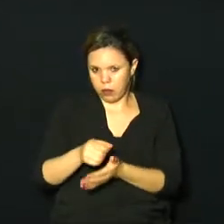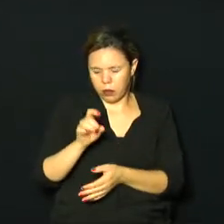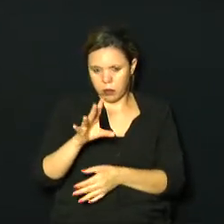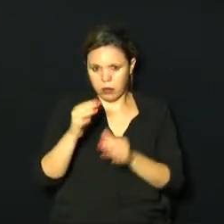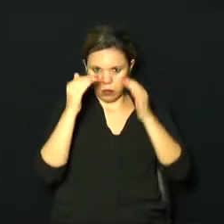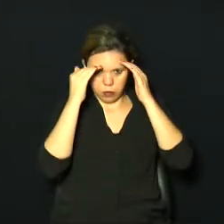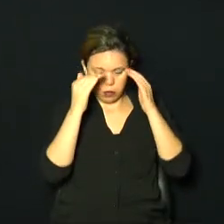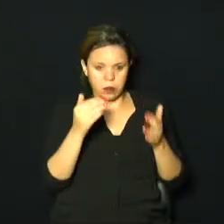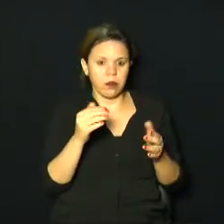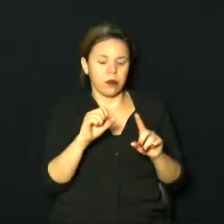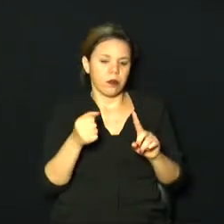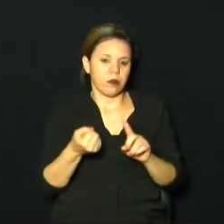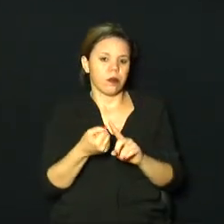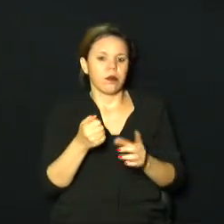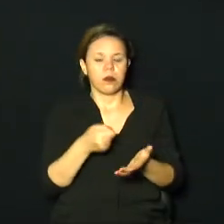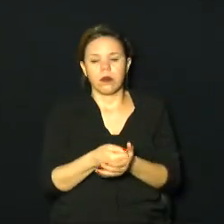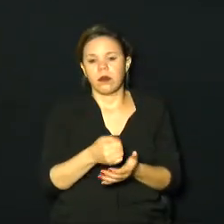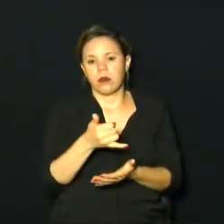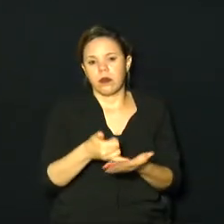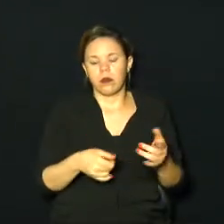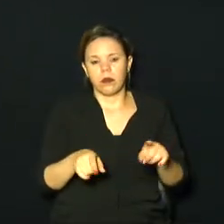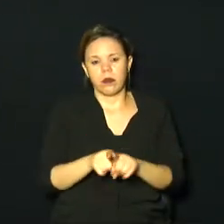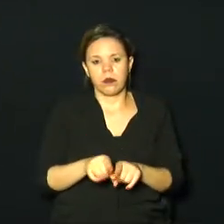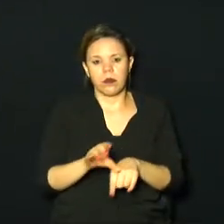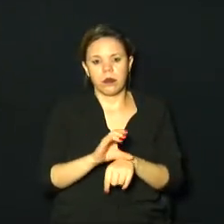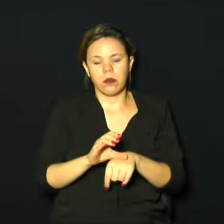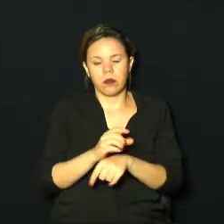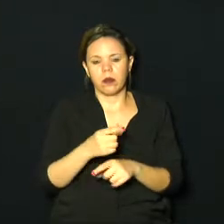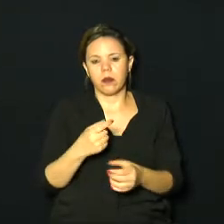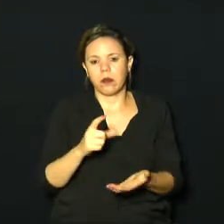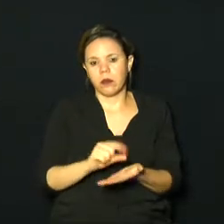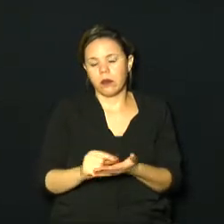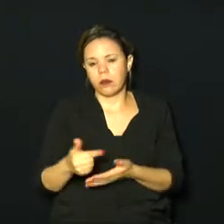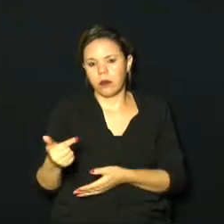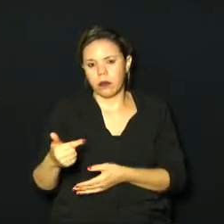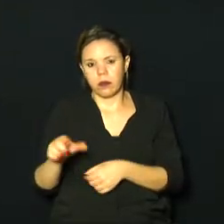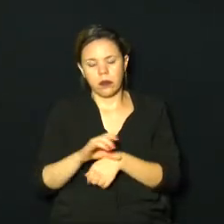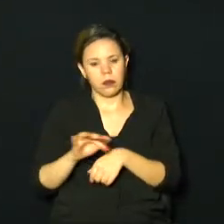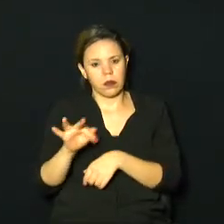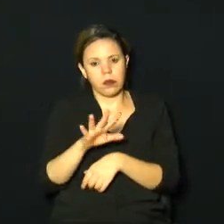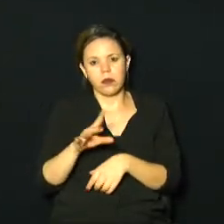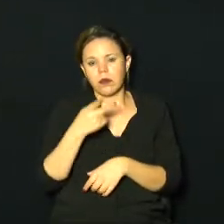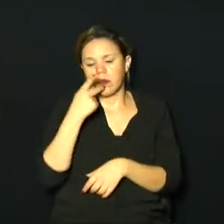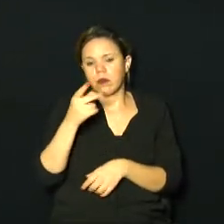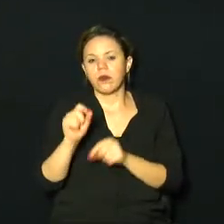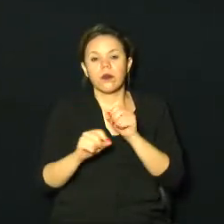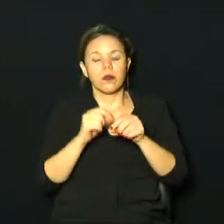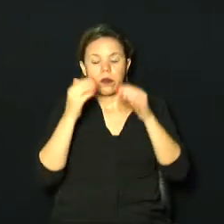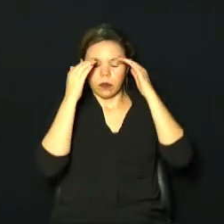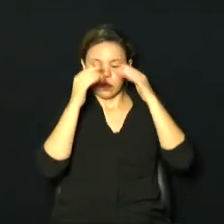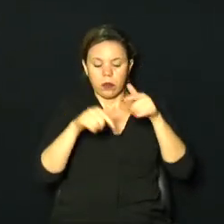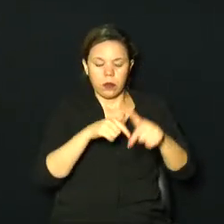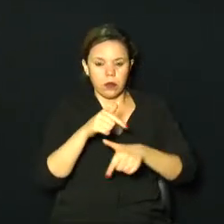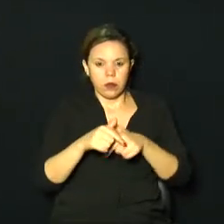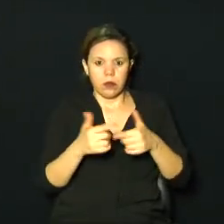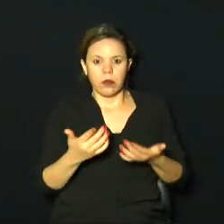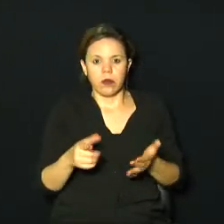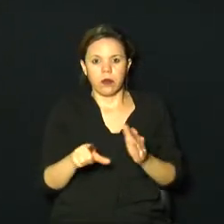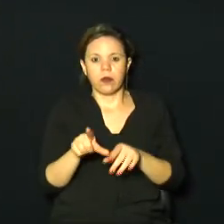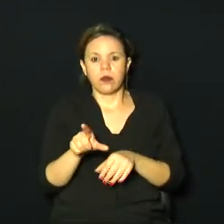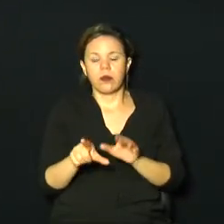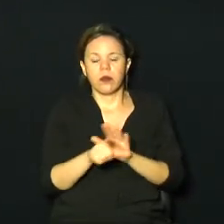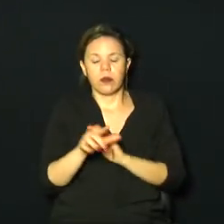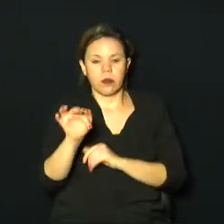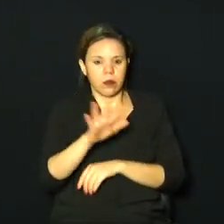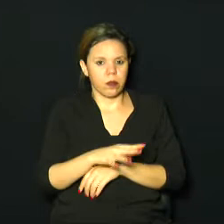cumpre a função social. E o artigo 182 da Constituição vai dizer o que é a função social e traz, né, a partir da Lei Federal de